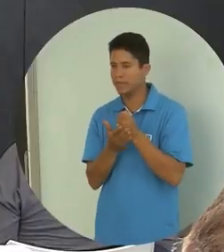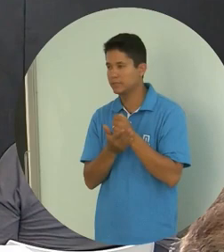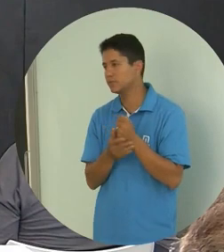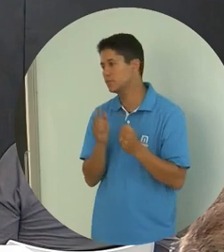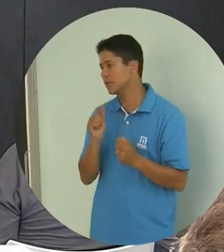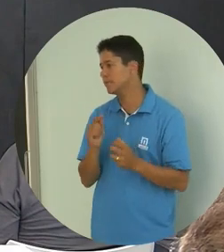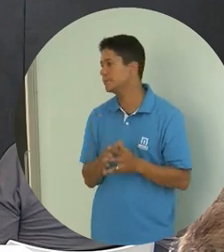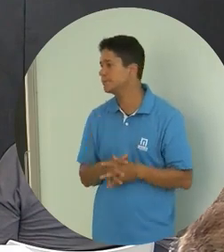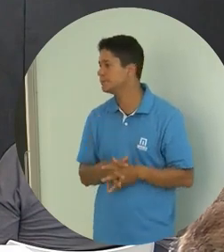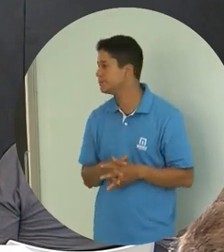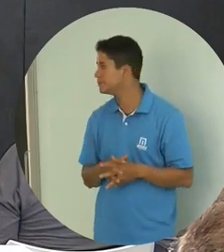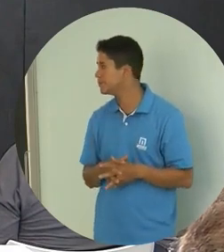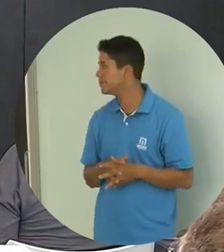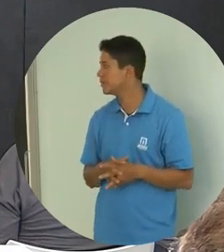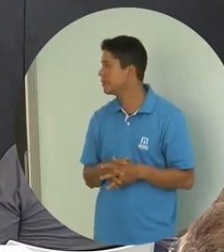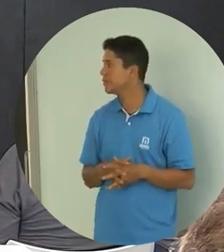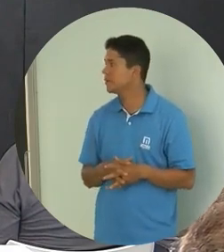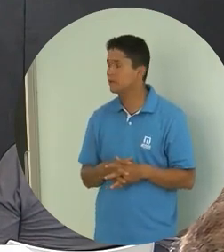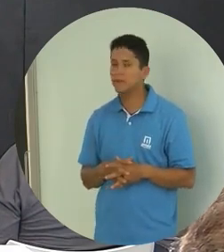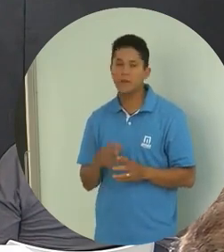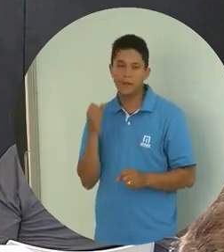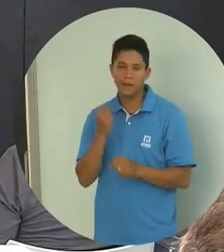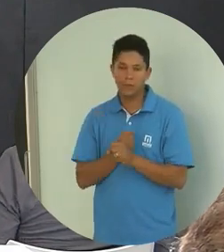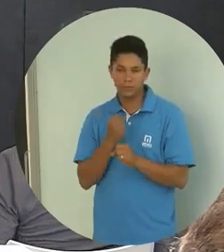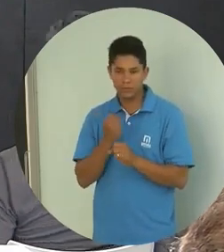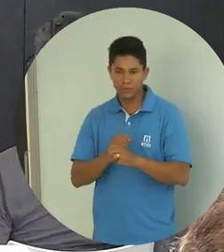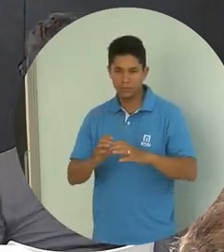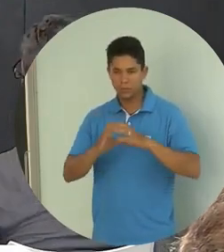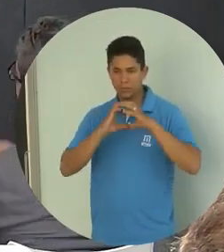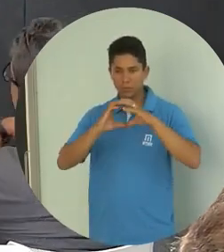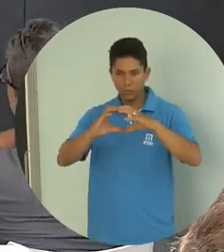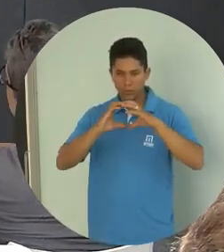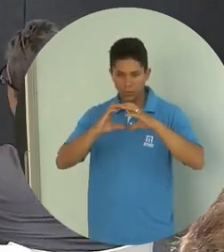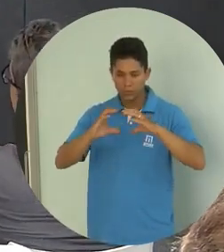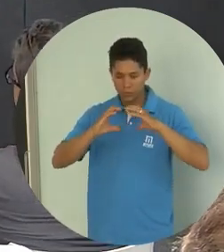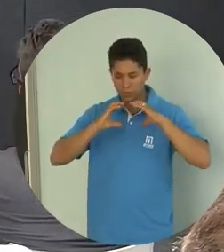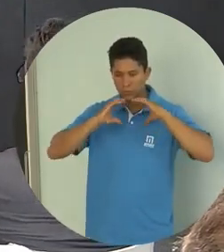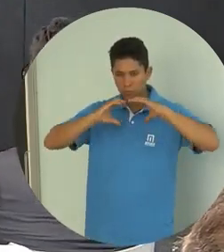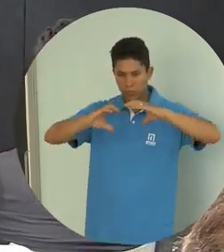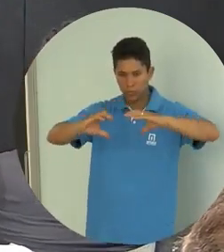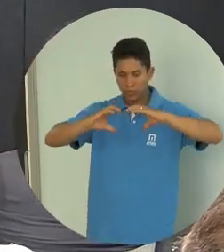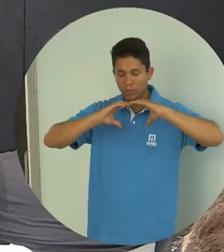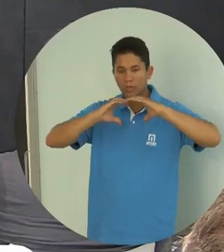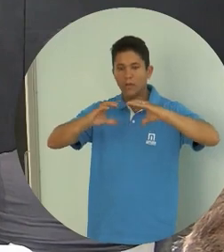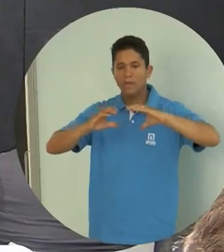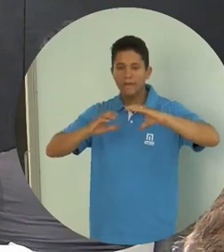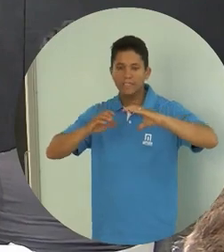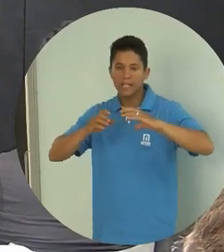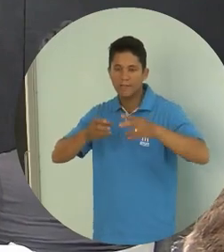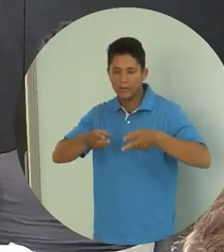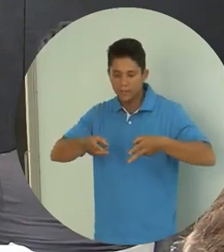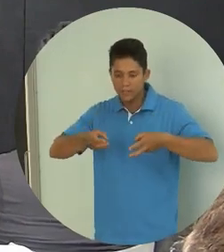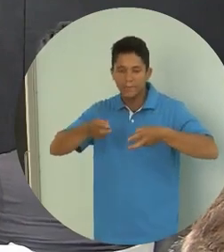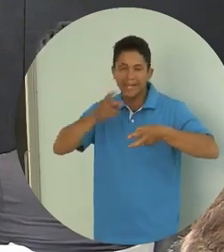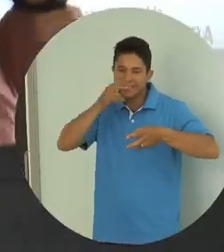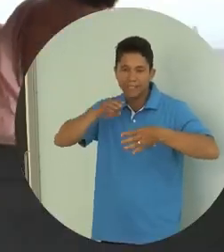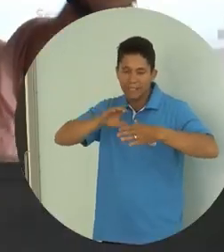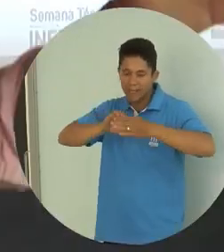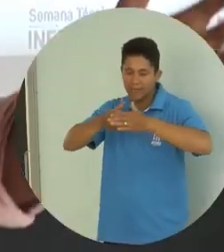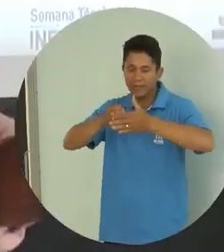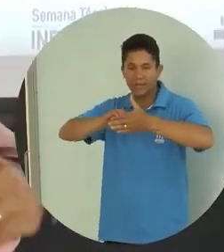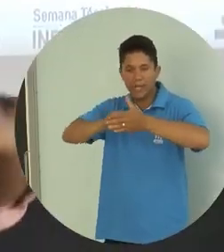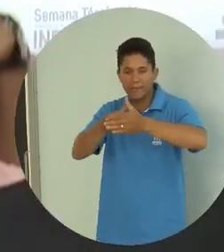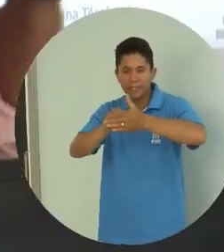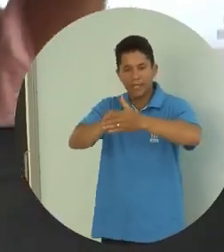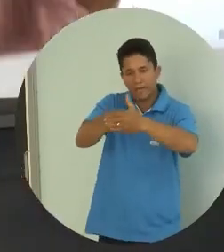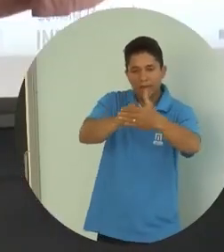seguinte, para a construção desse tipo de túnel, o túnel vai sendo escavado e vai sendo montado o